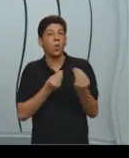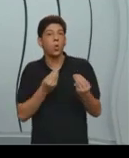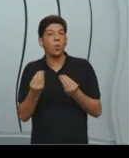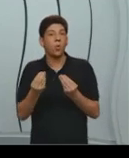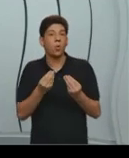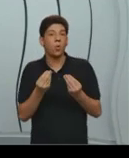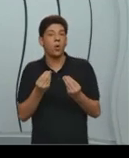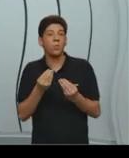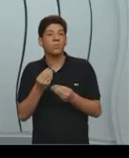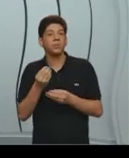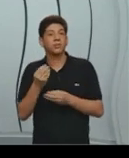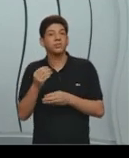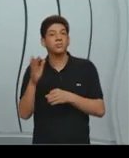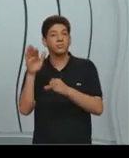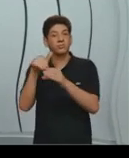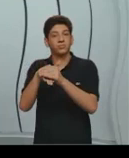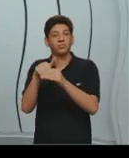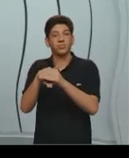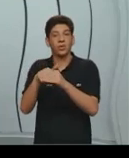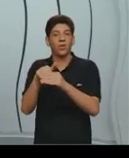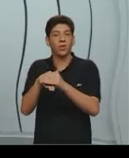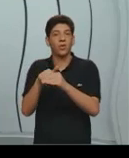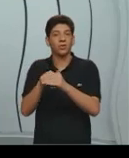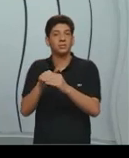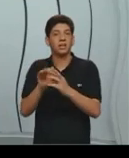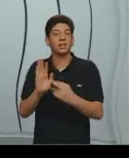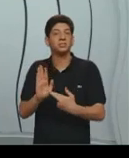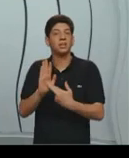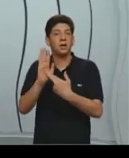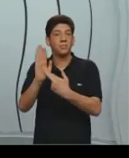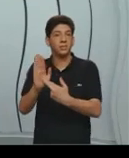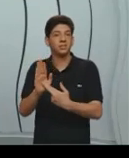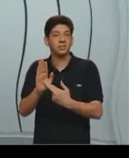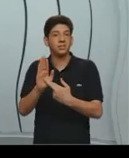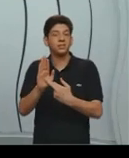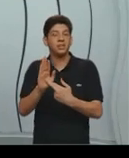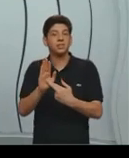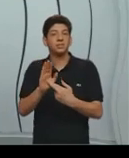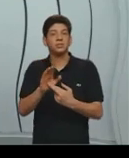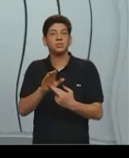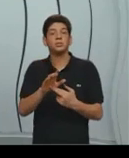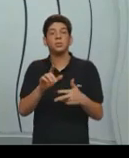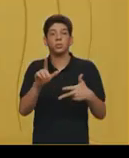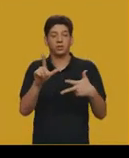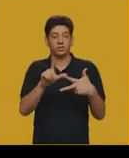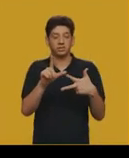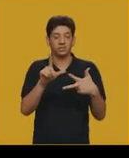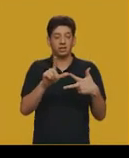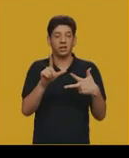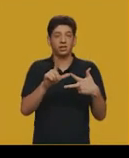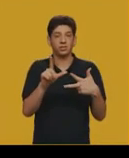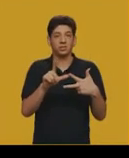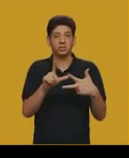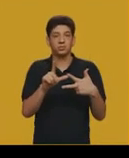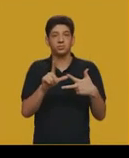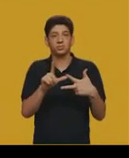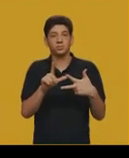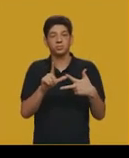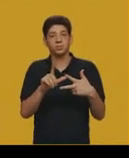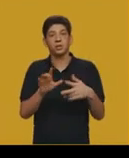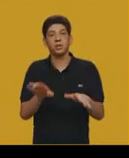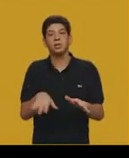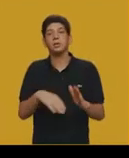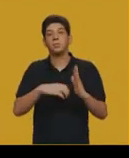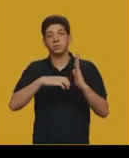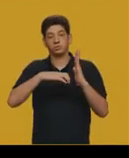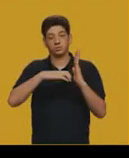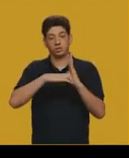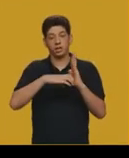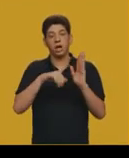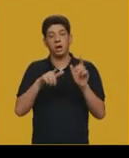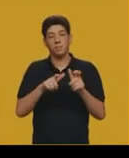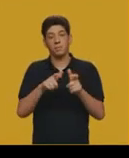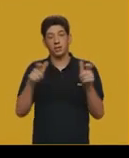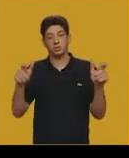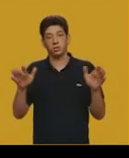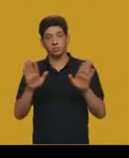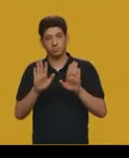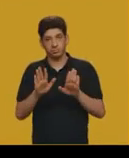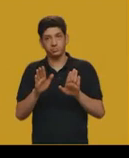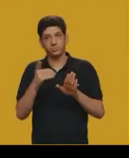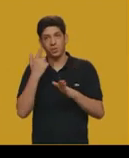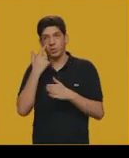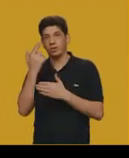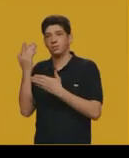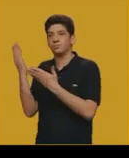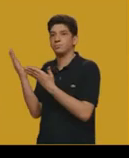os representantes do Legislativo, tirando o Senado, que é majoritário, né? E a gente vai ter um sistema proporcional de